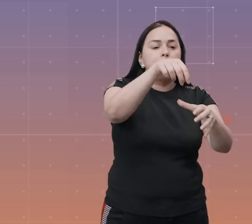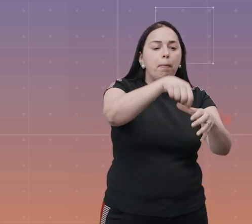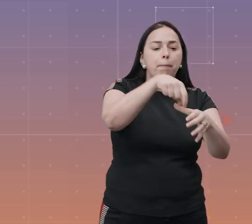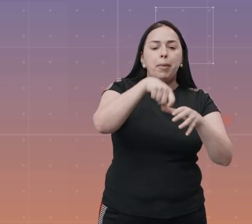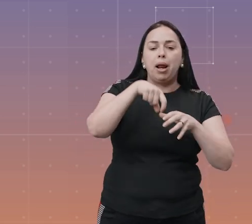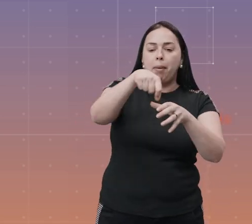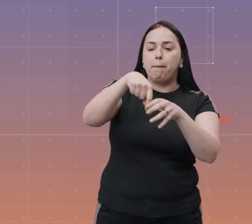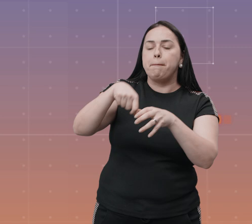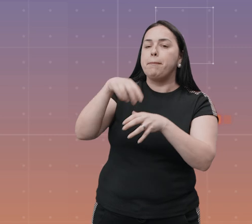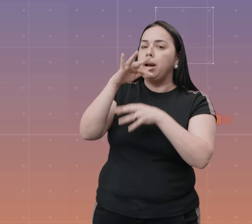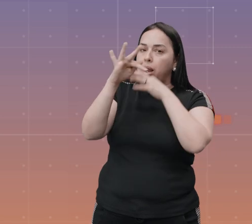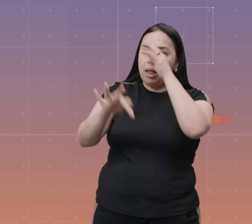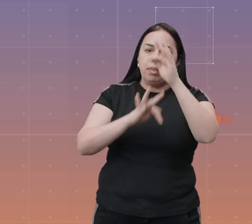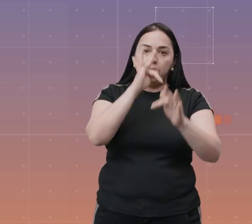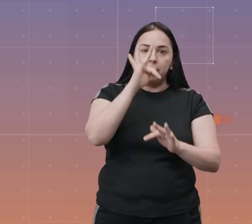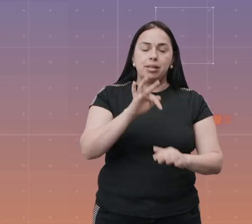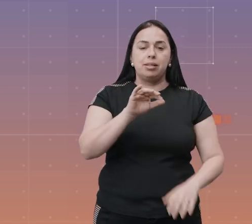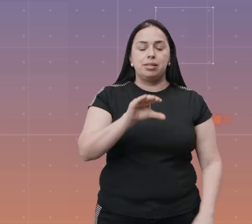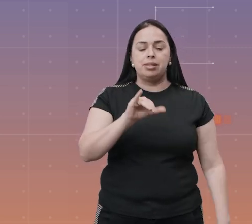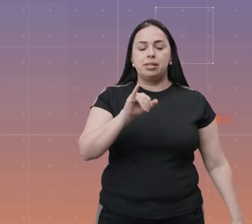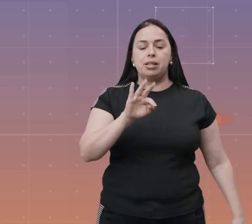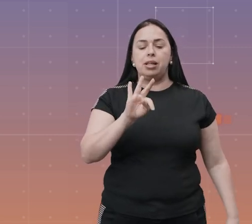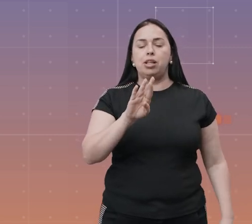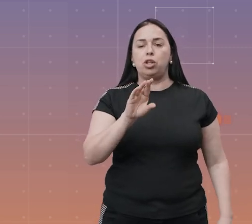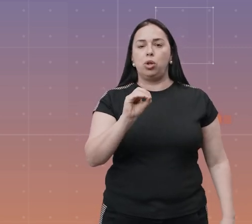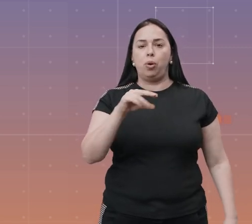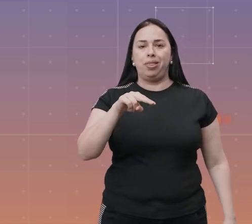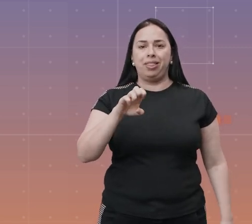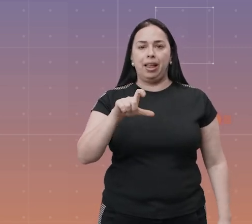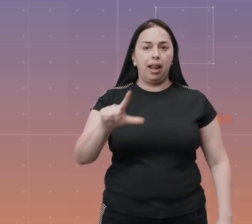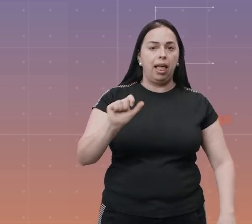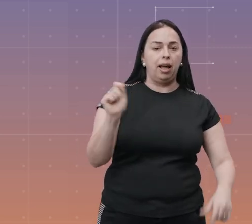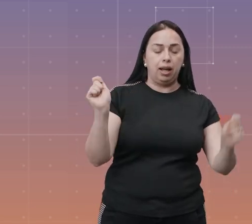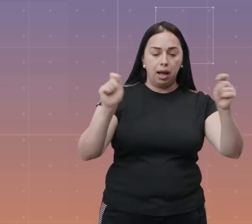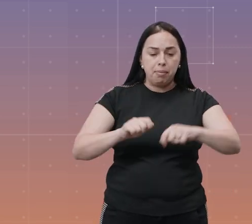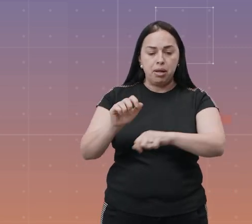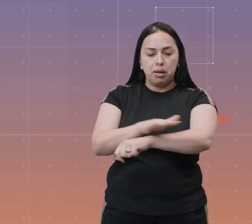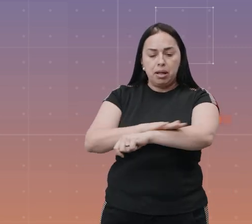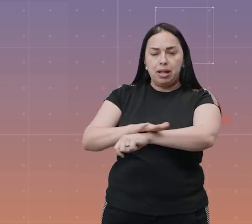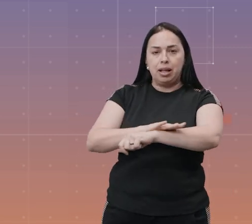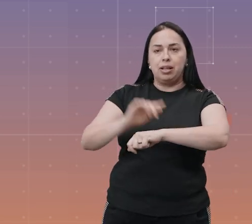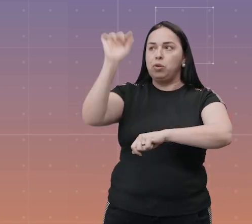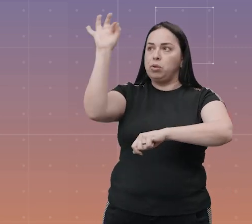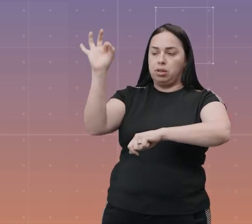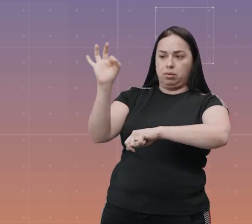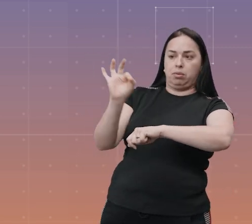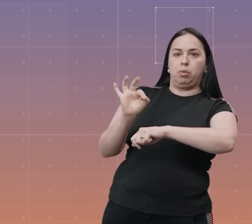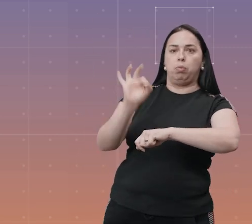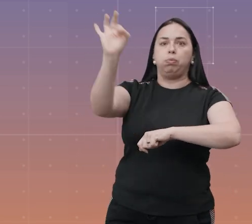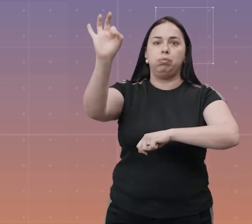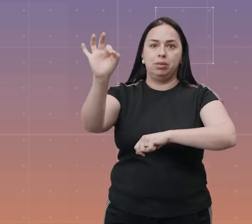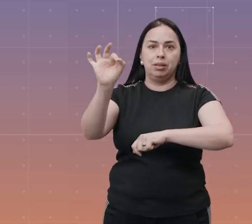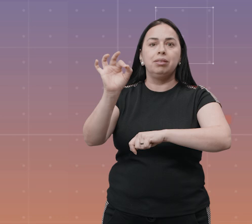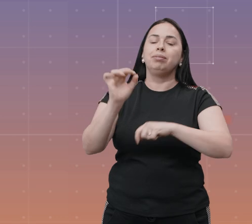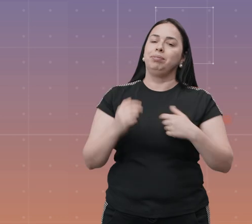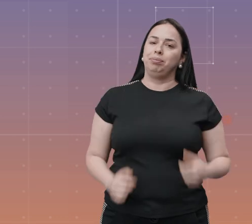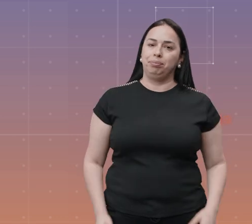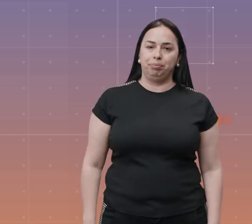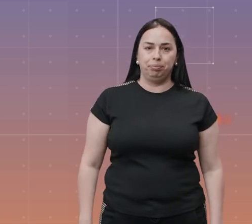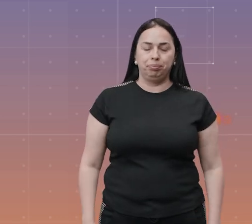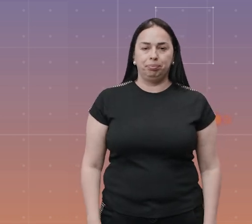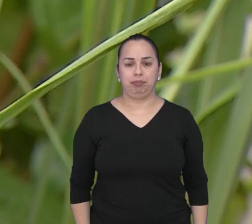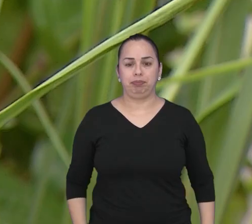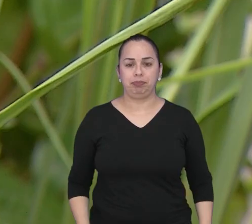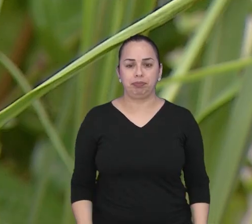plantas, entre elas a citronela, repelente natural contra mosquitos e pernilongos, como uma ação complementar contra a